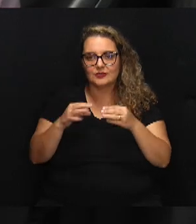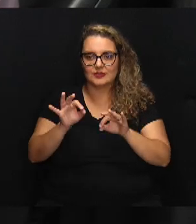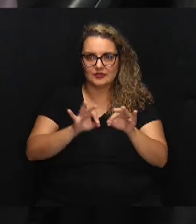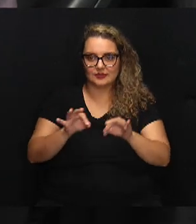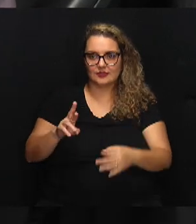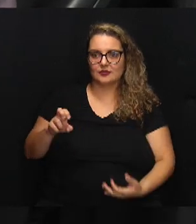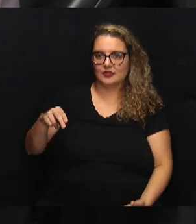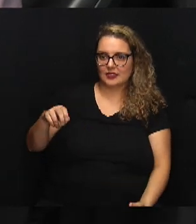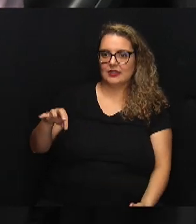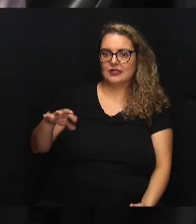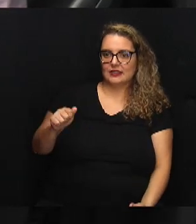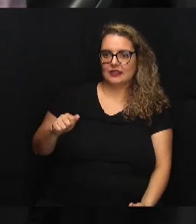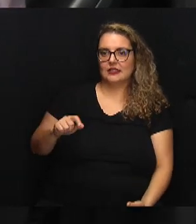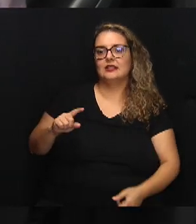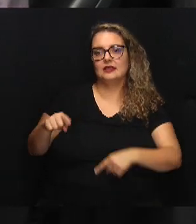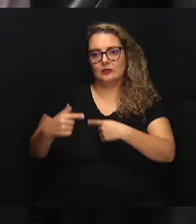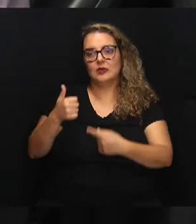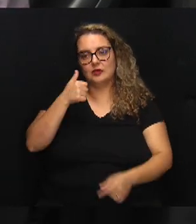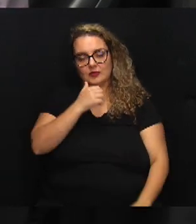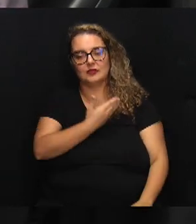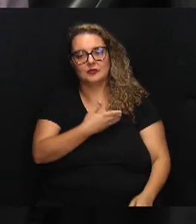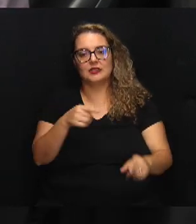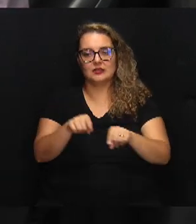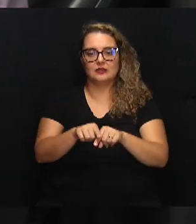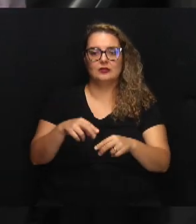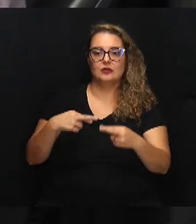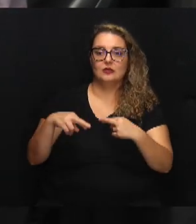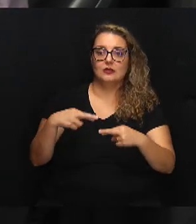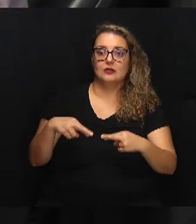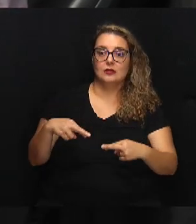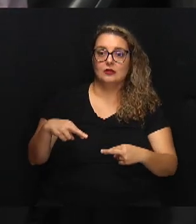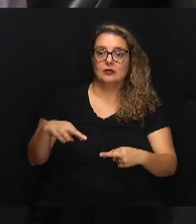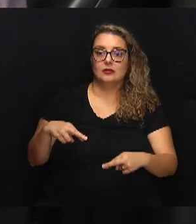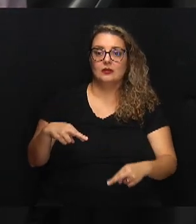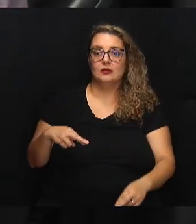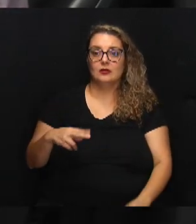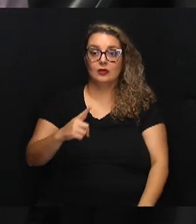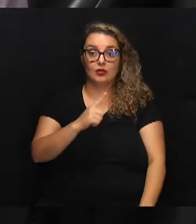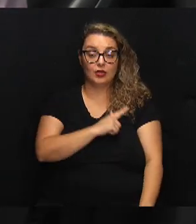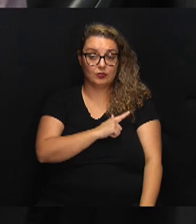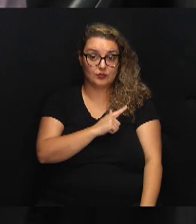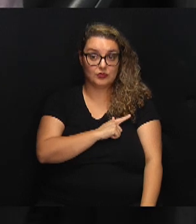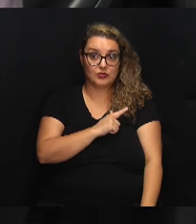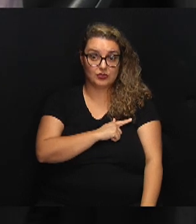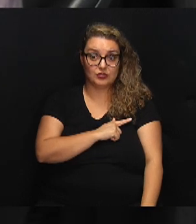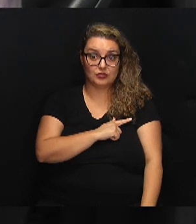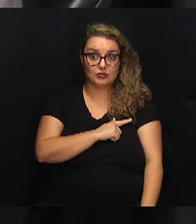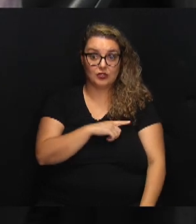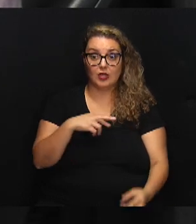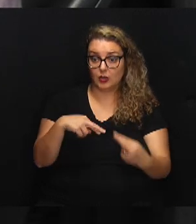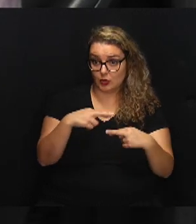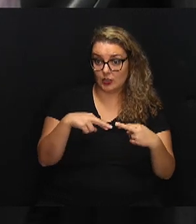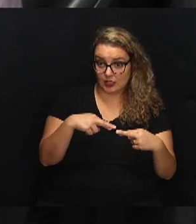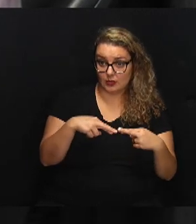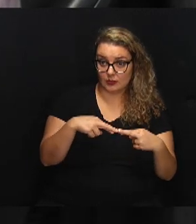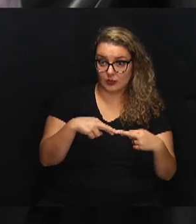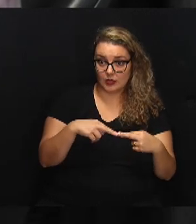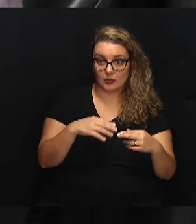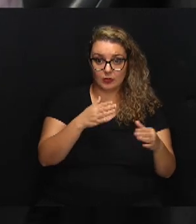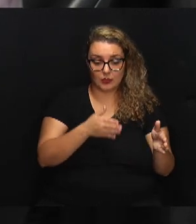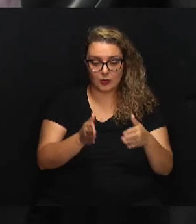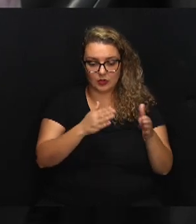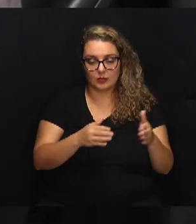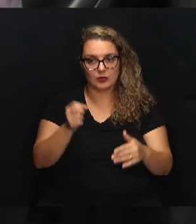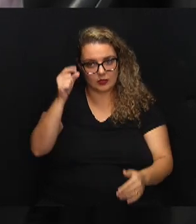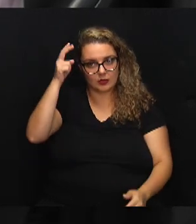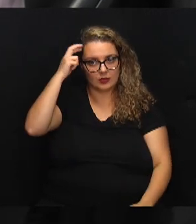Renata Gonçalves, que é outra amiga também, sobre o Bugre. Ele é um cara muito ligado à produção cultural, desde o tempo do